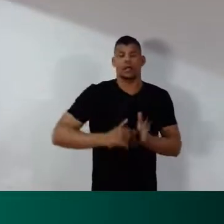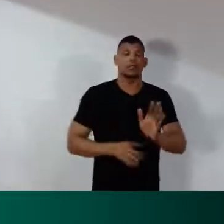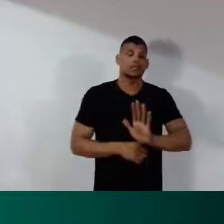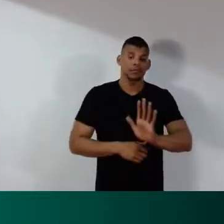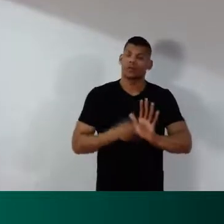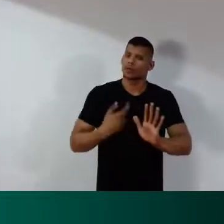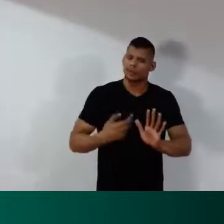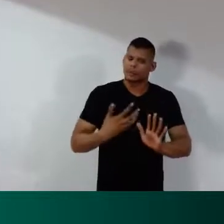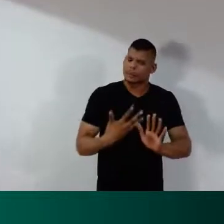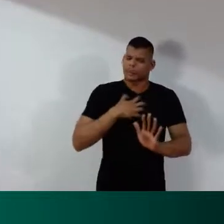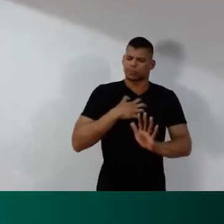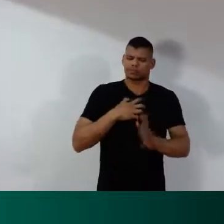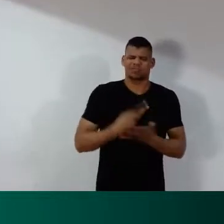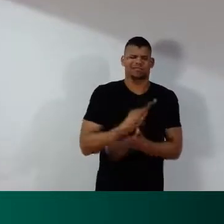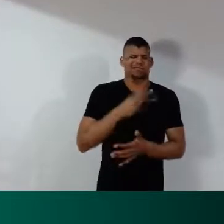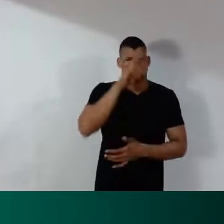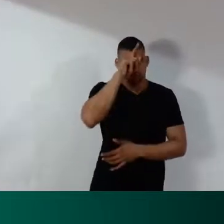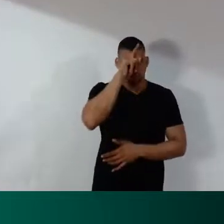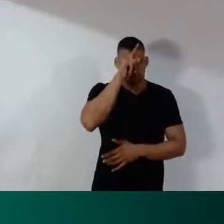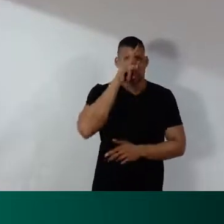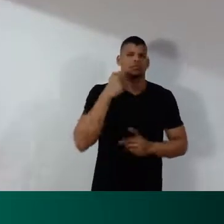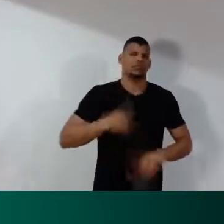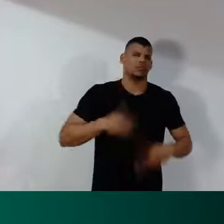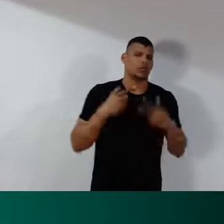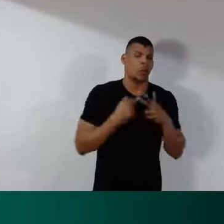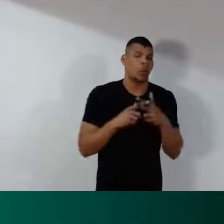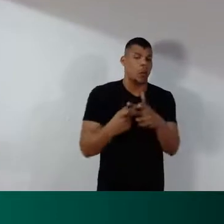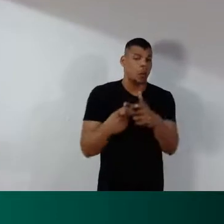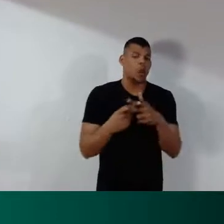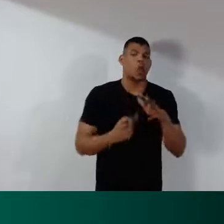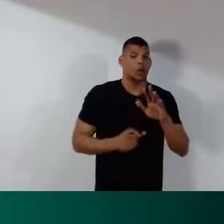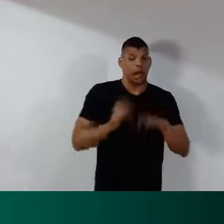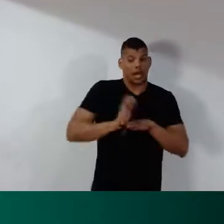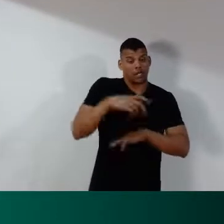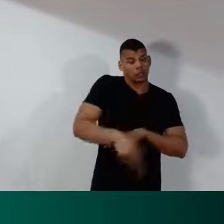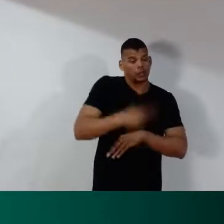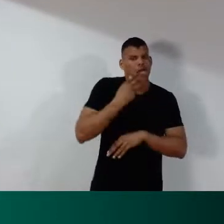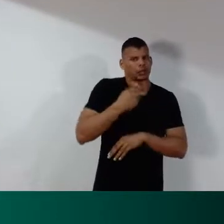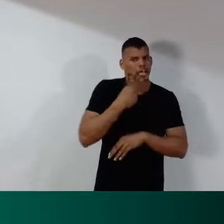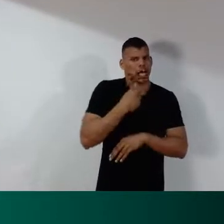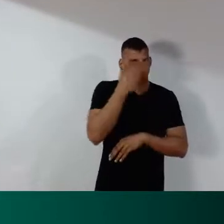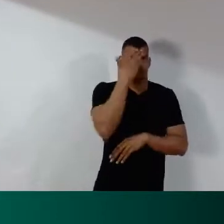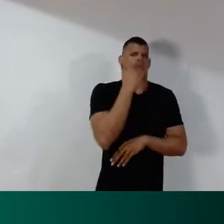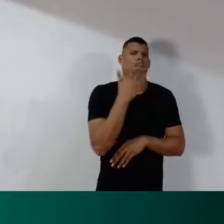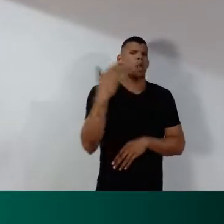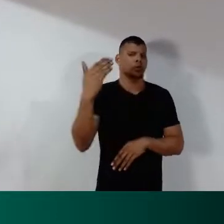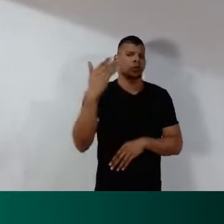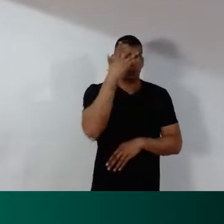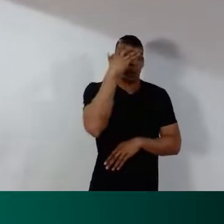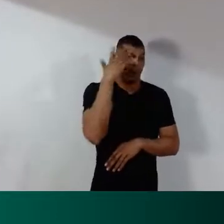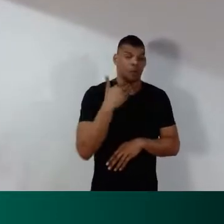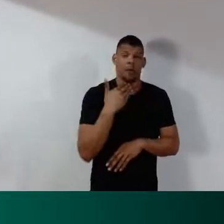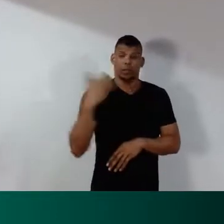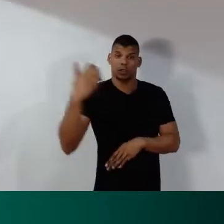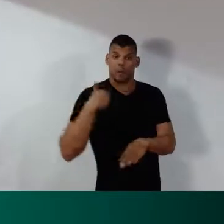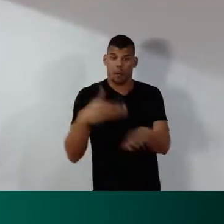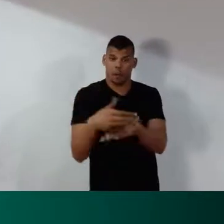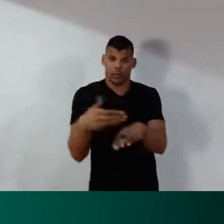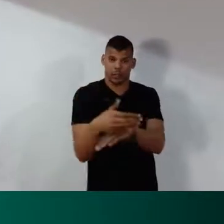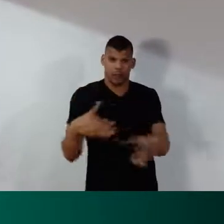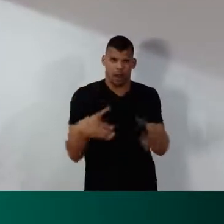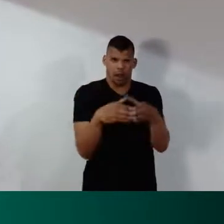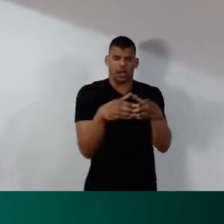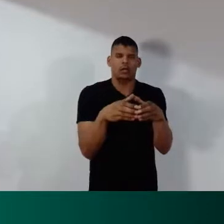então eu vi que o suricate seboso Fortaleza ordinária tem um nome muito forte no Estado do Ceará quando eles me chamaram para essa campanha